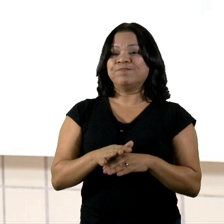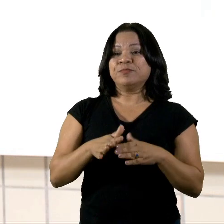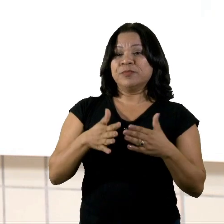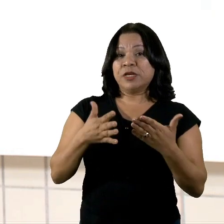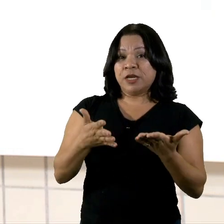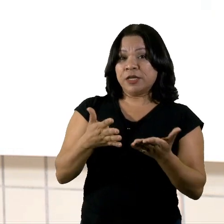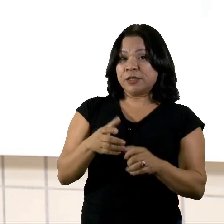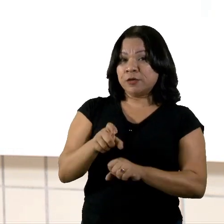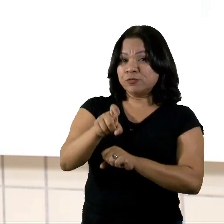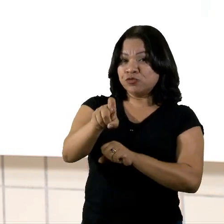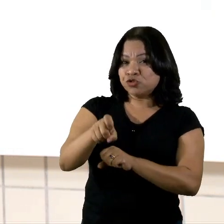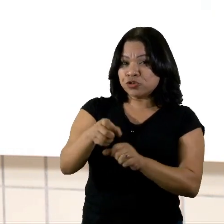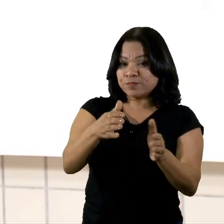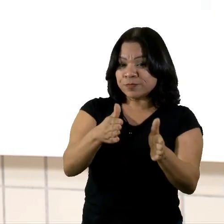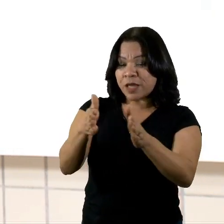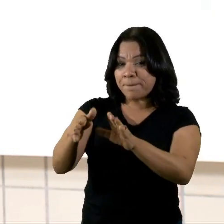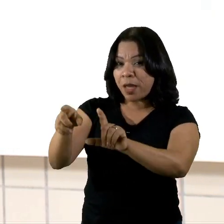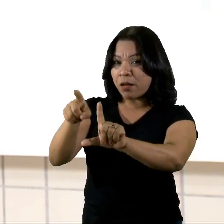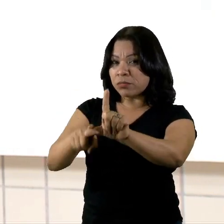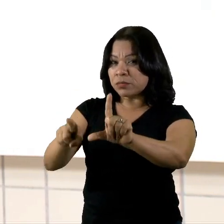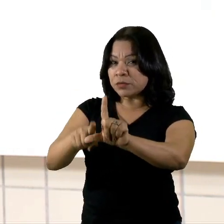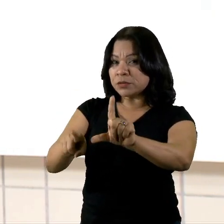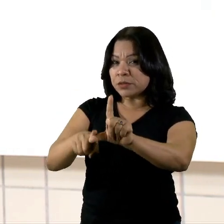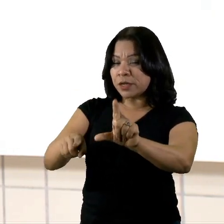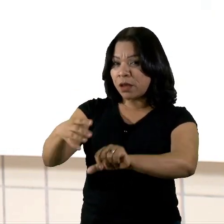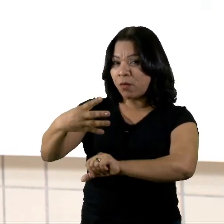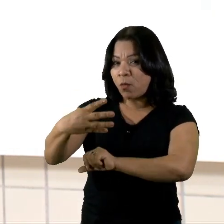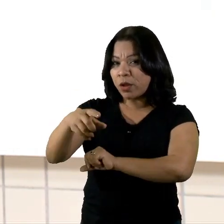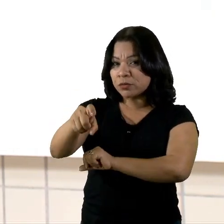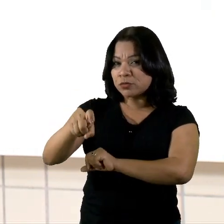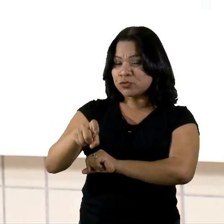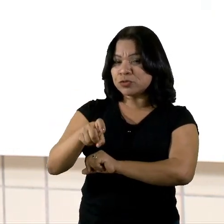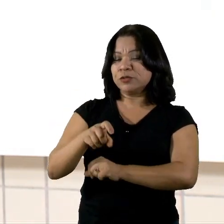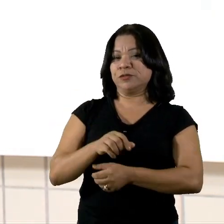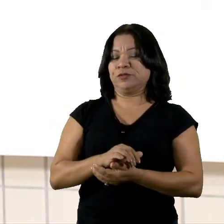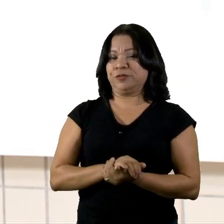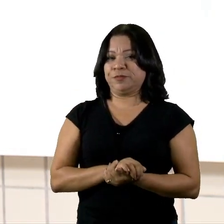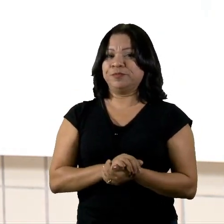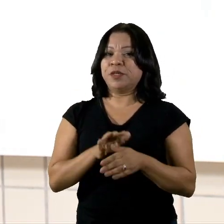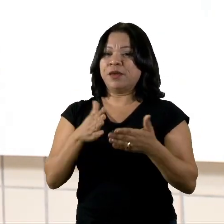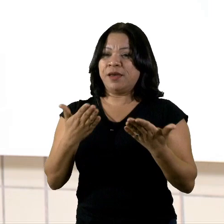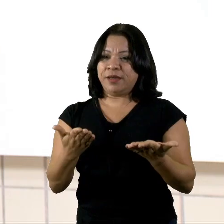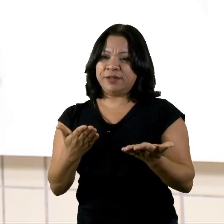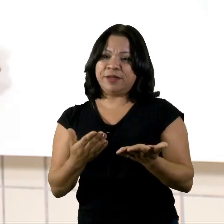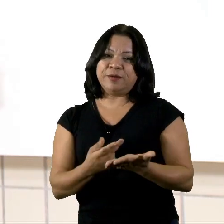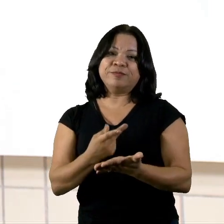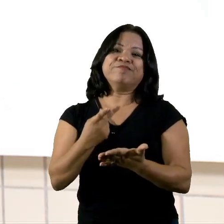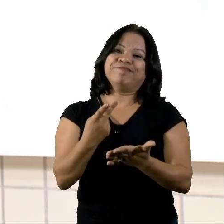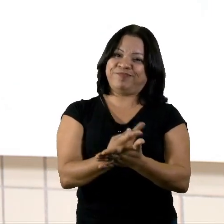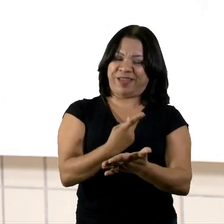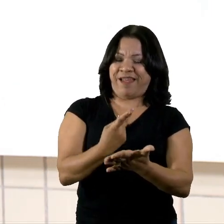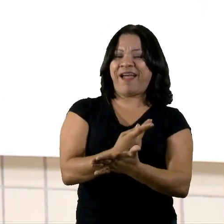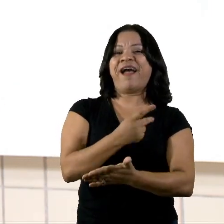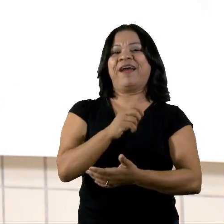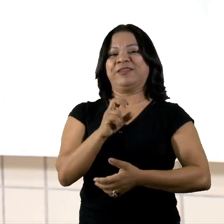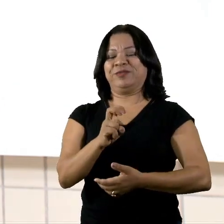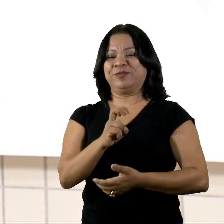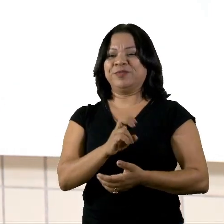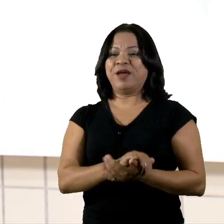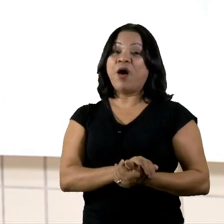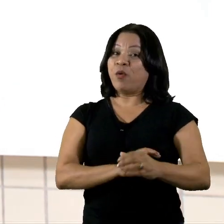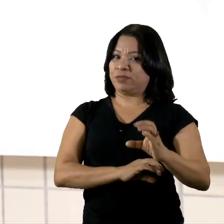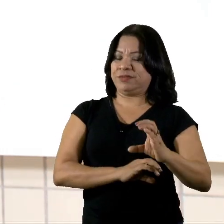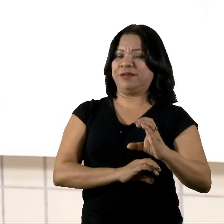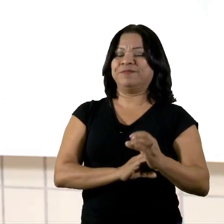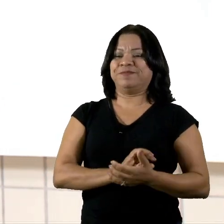é a parte literal do termo 4x. Esse é o segundo problema. Então, está errado o item C. E para